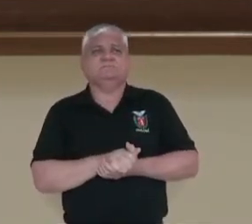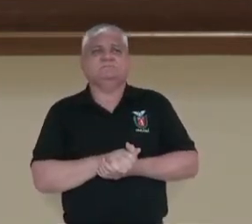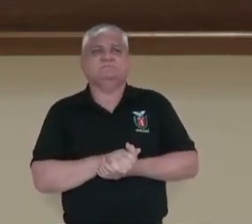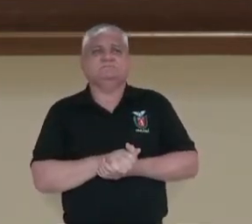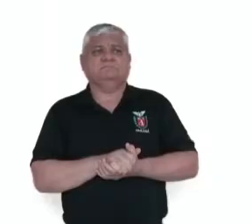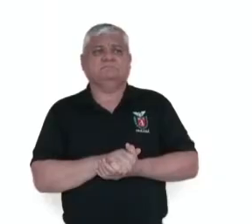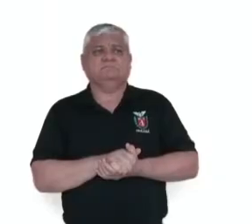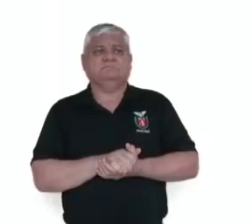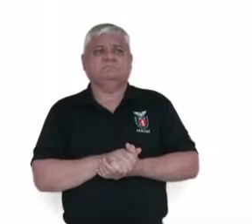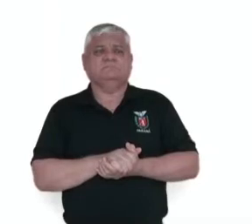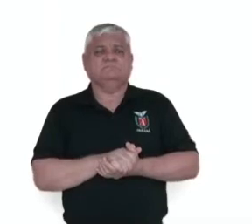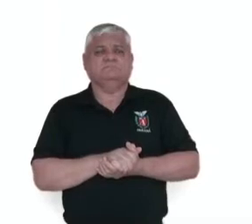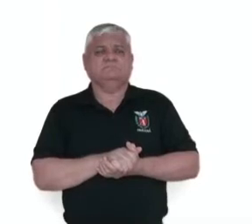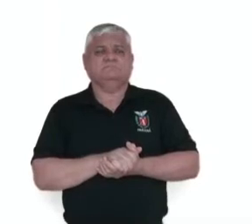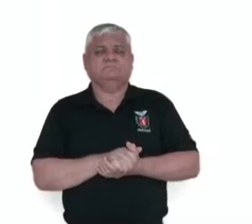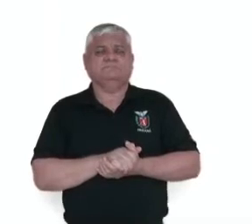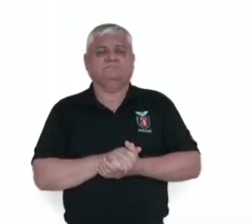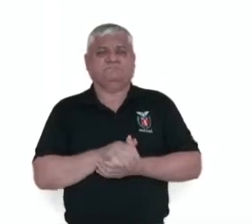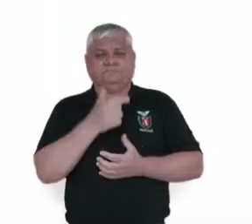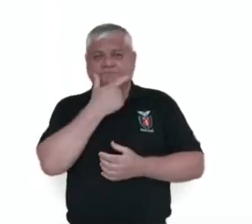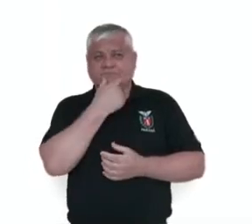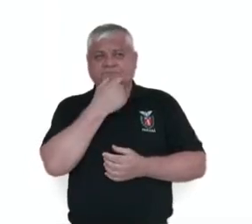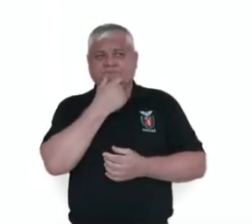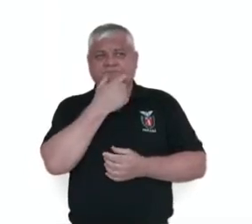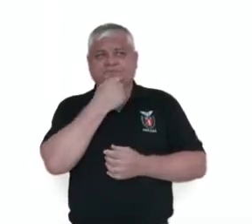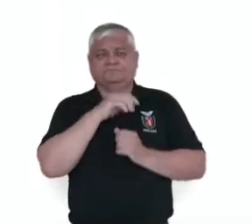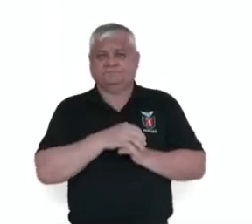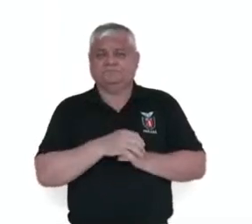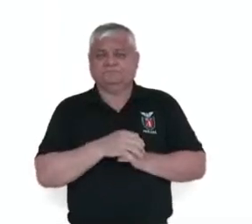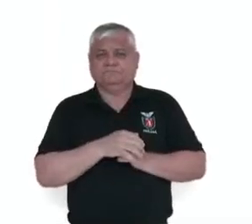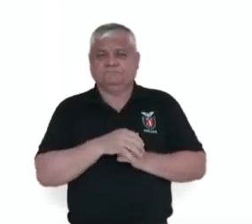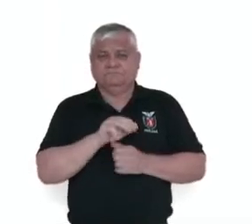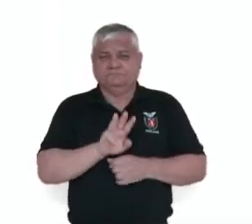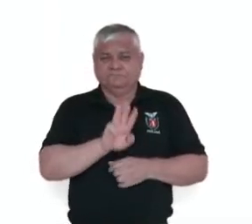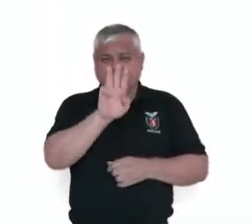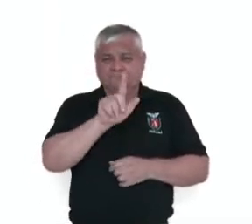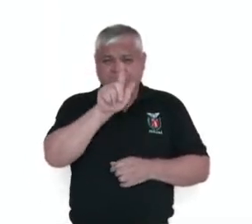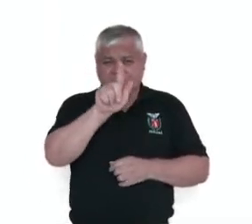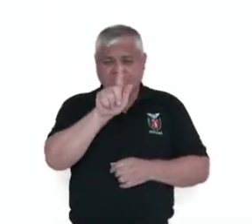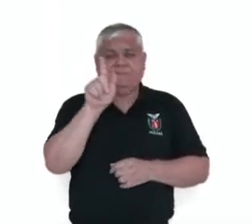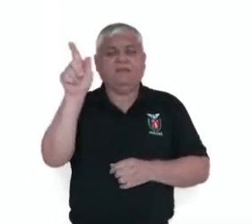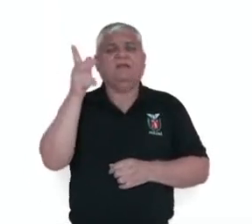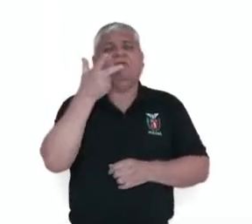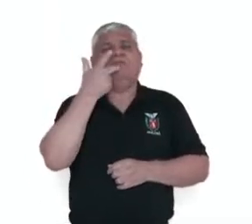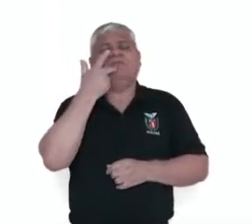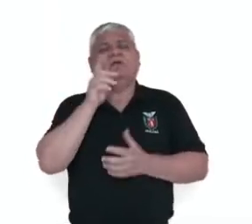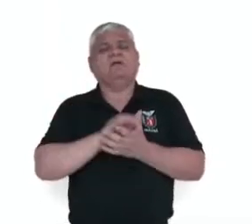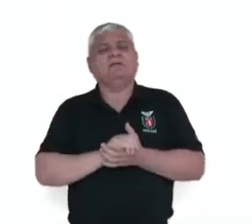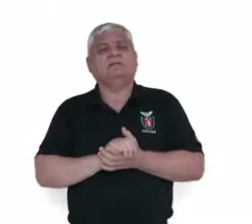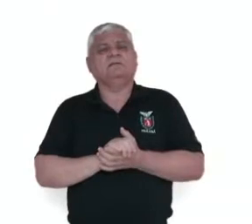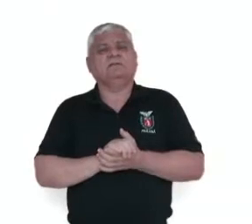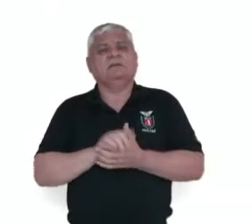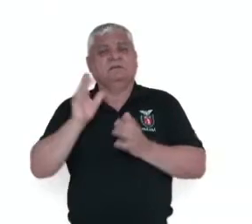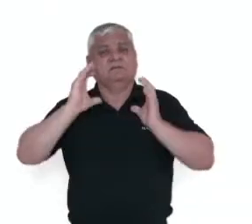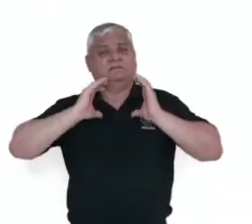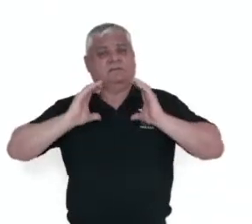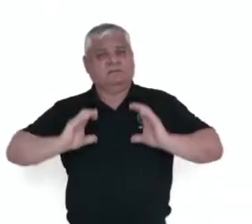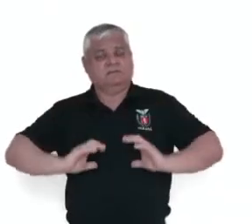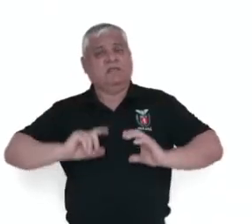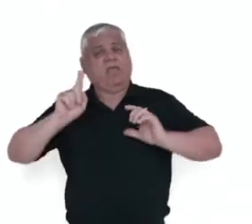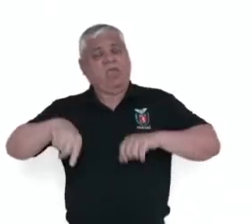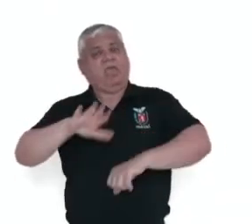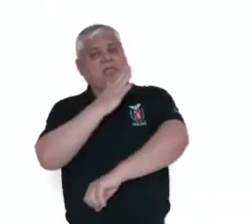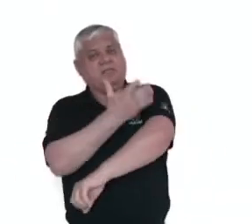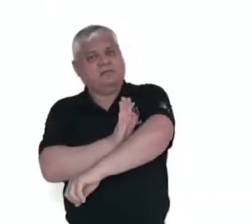Vanderlei Guilherme dos Santos aponta a contradição entre a noção de cidadania, que é o exercício de direito,